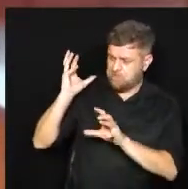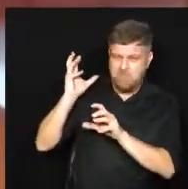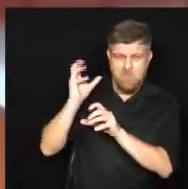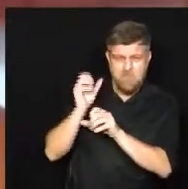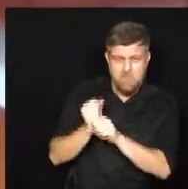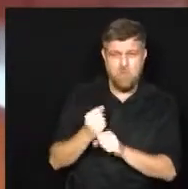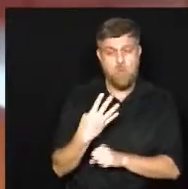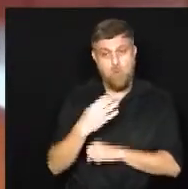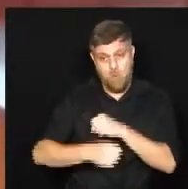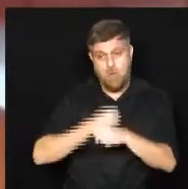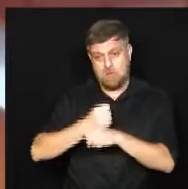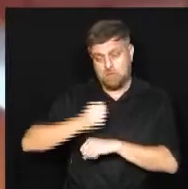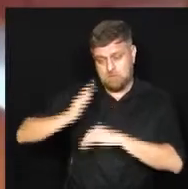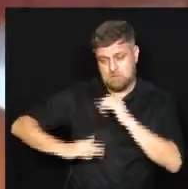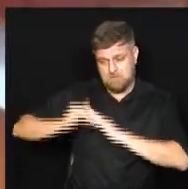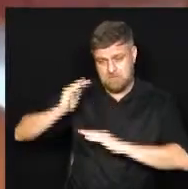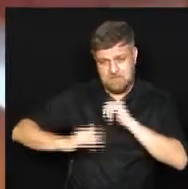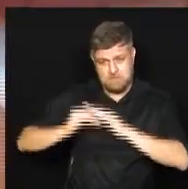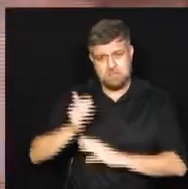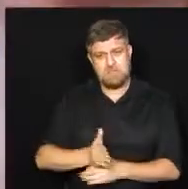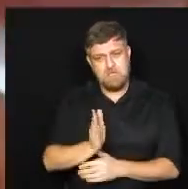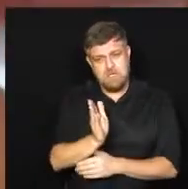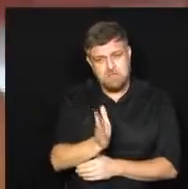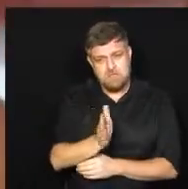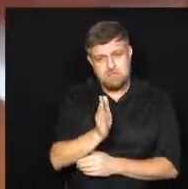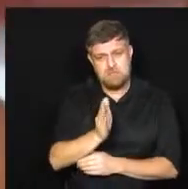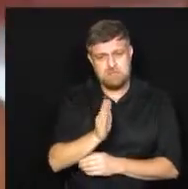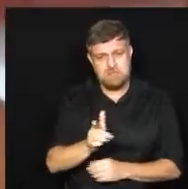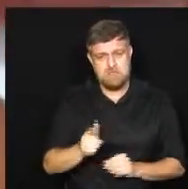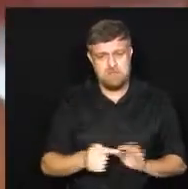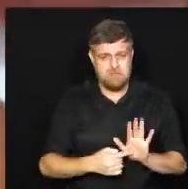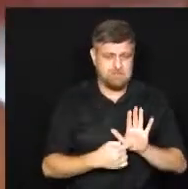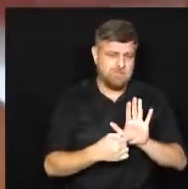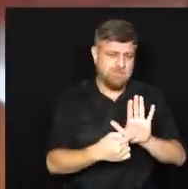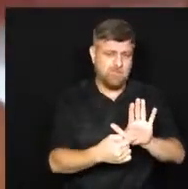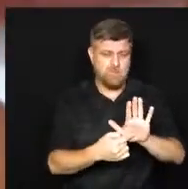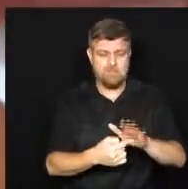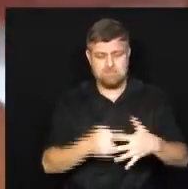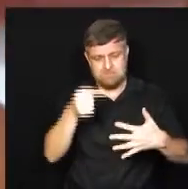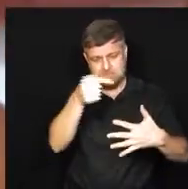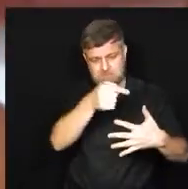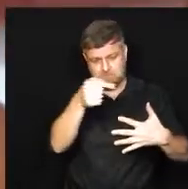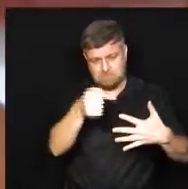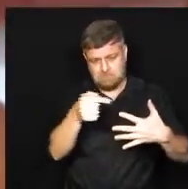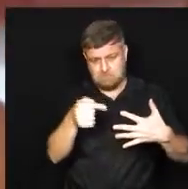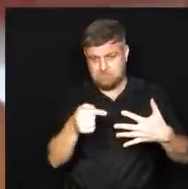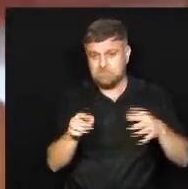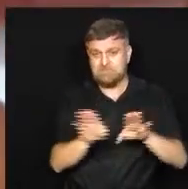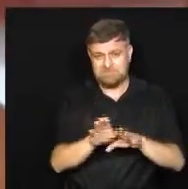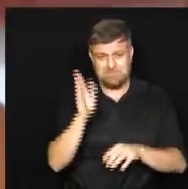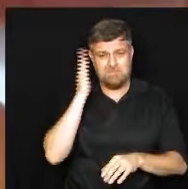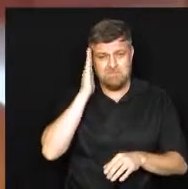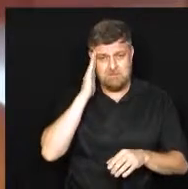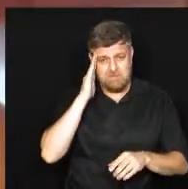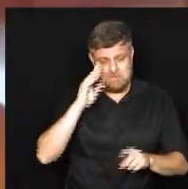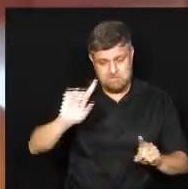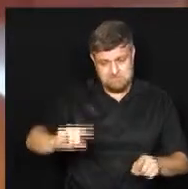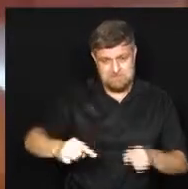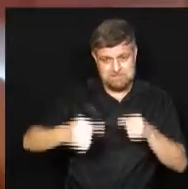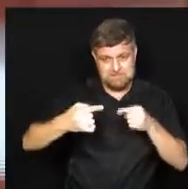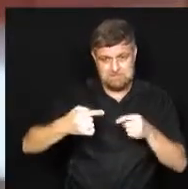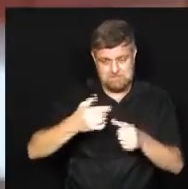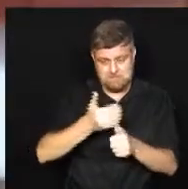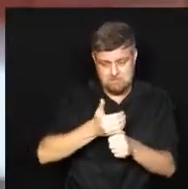4 anos, também já colocar algumas questões e desafios para o próximo